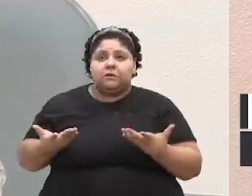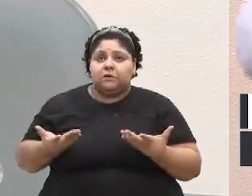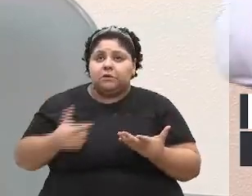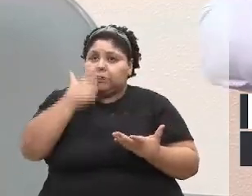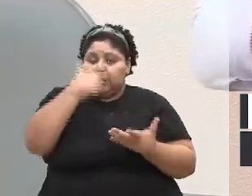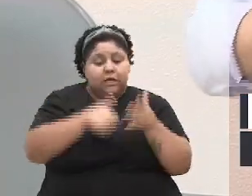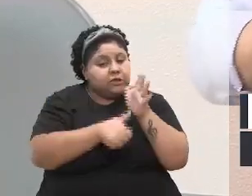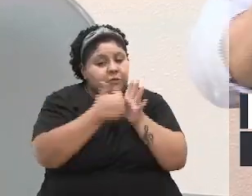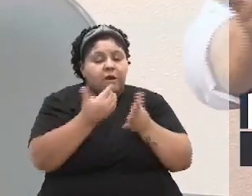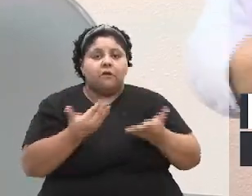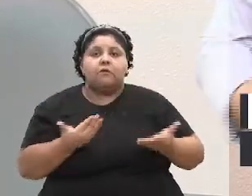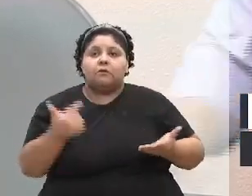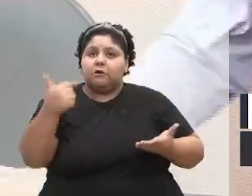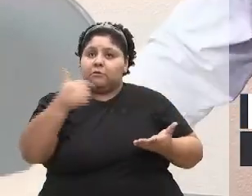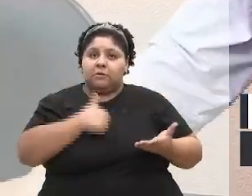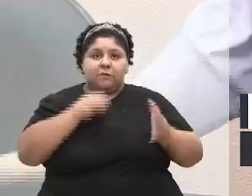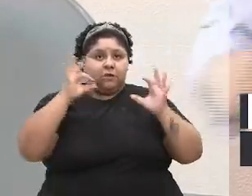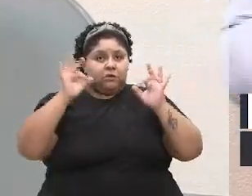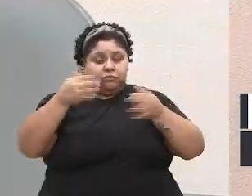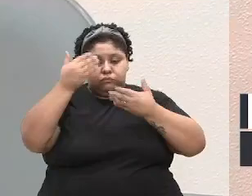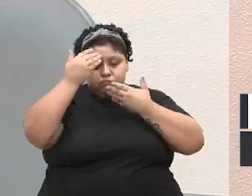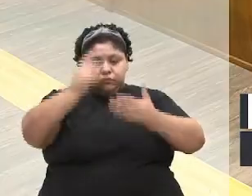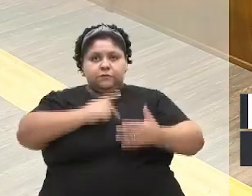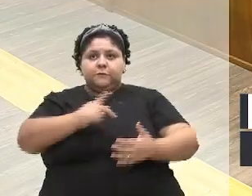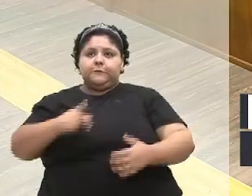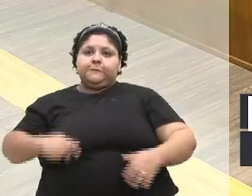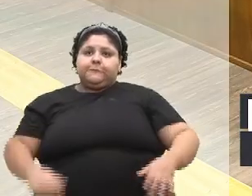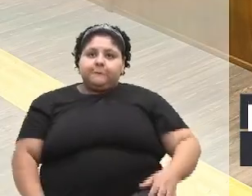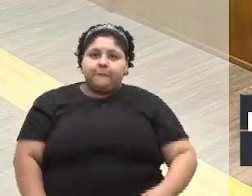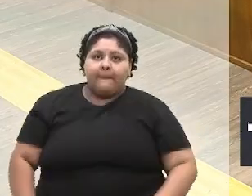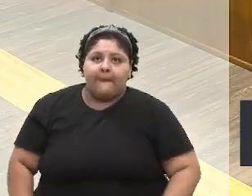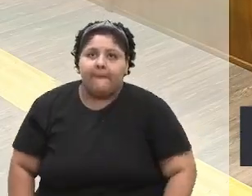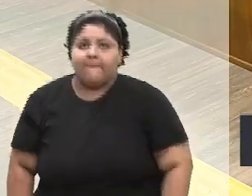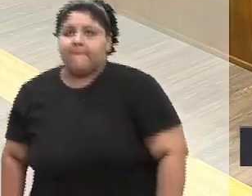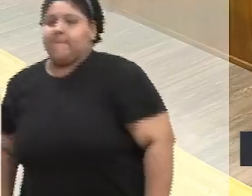necessário, e para mim está tudo certo. Obrigado, senhora presidente. Obrigada, vereador. Encerrada